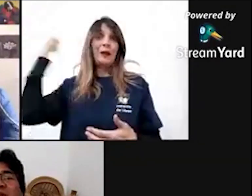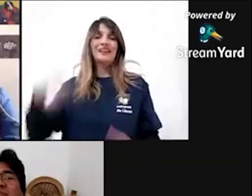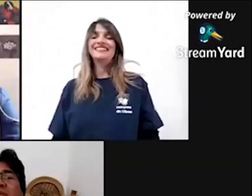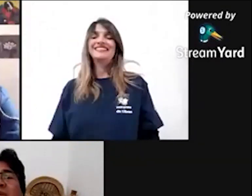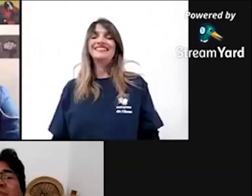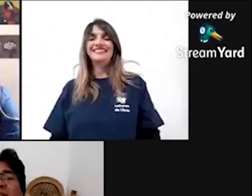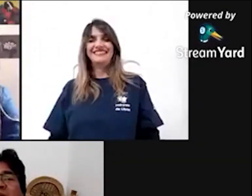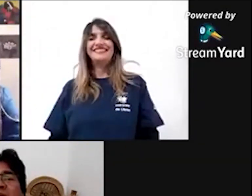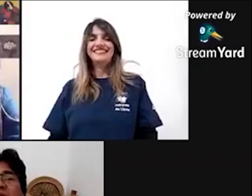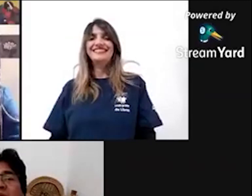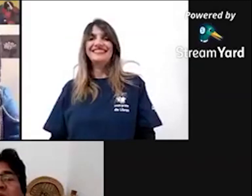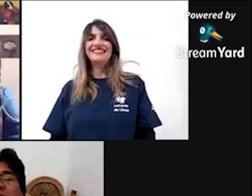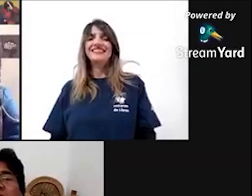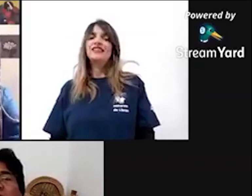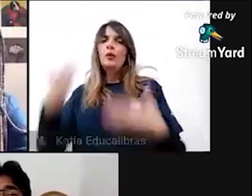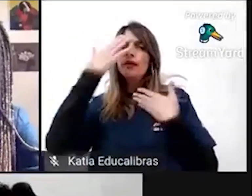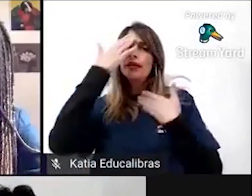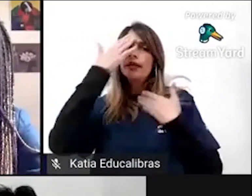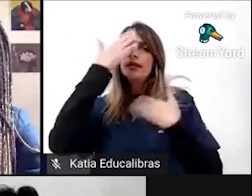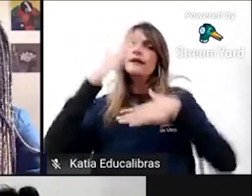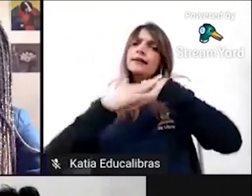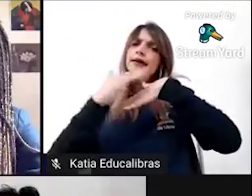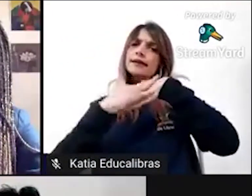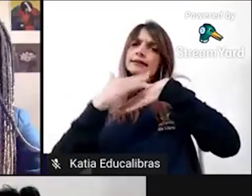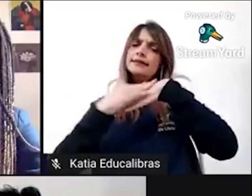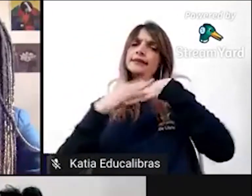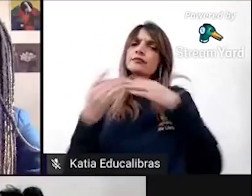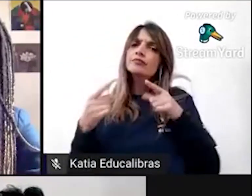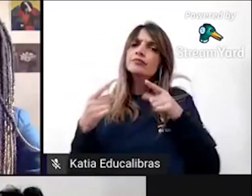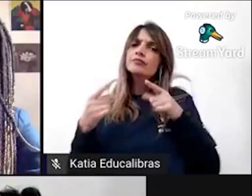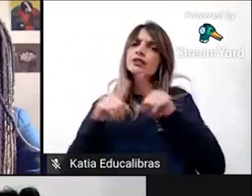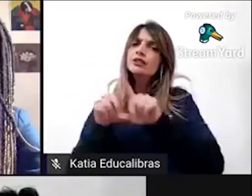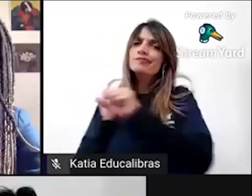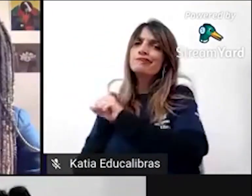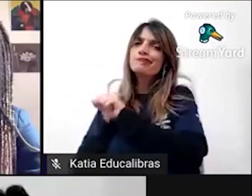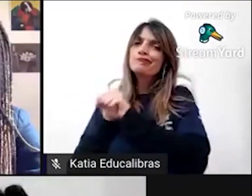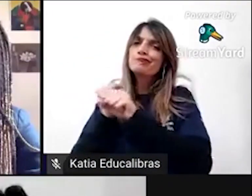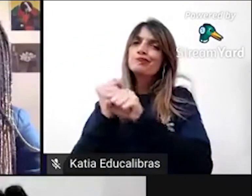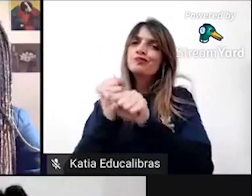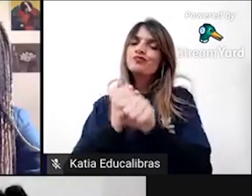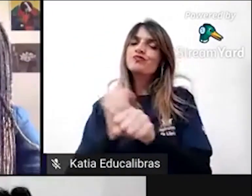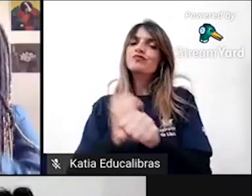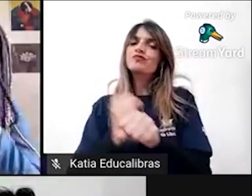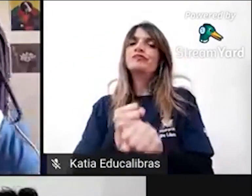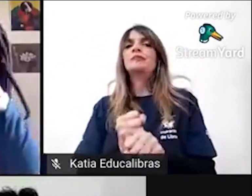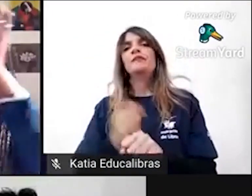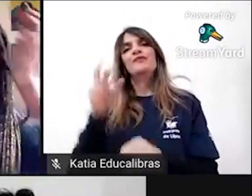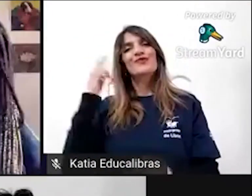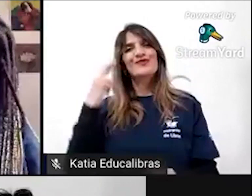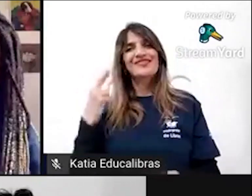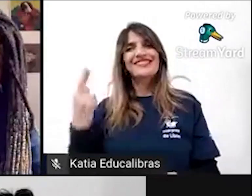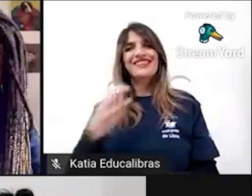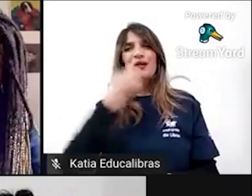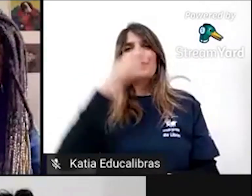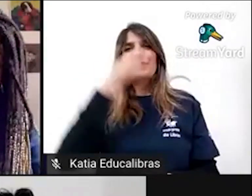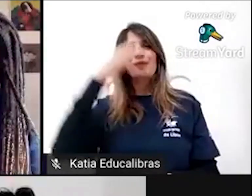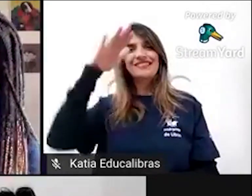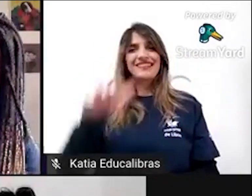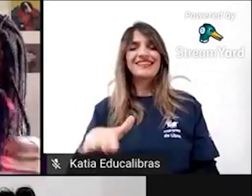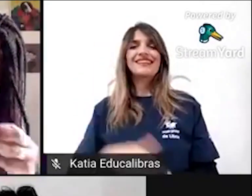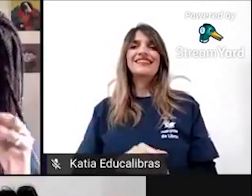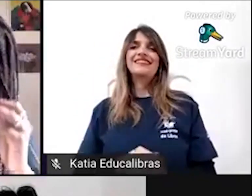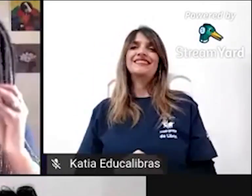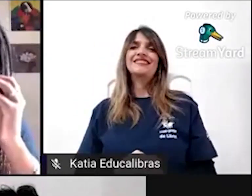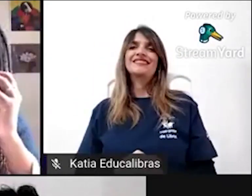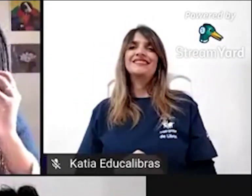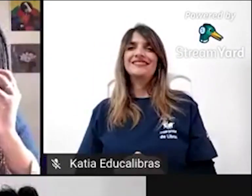pelo carinho de sempre, pela parceria de tantos anos. E, Jussara, boa